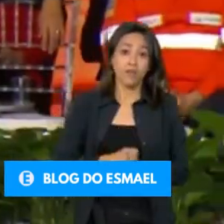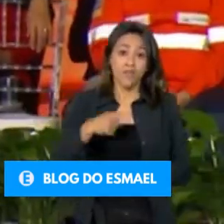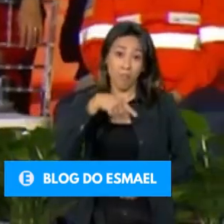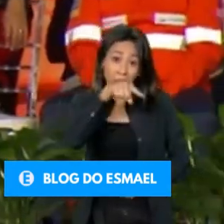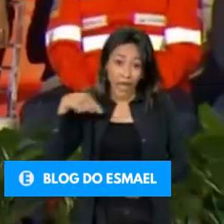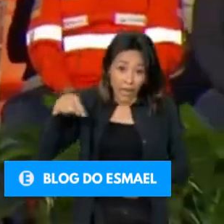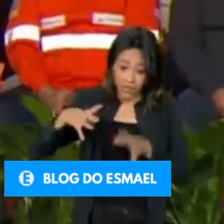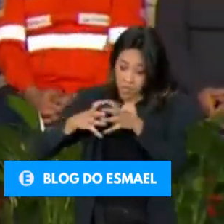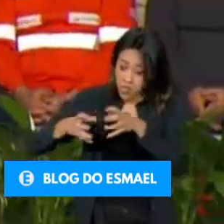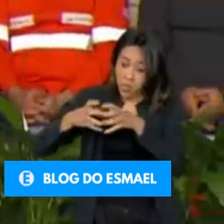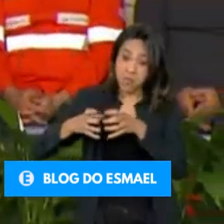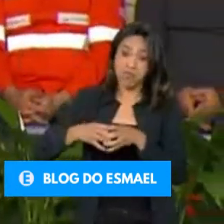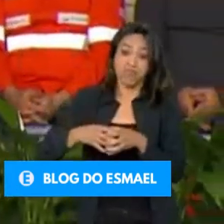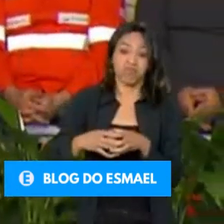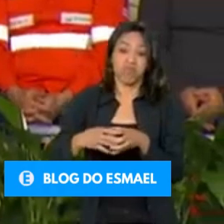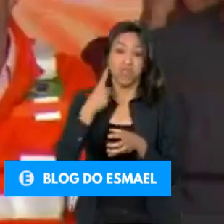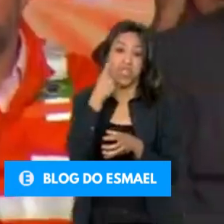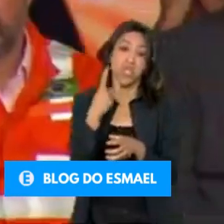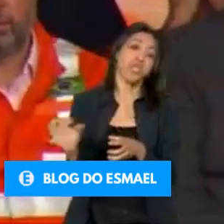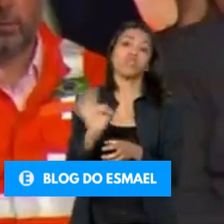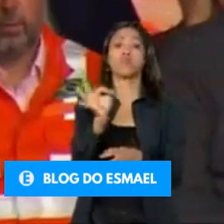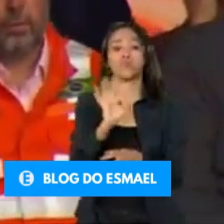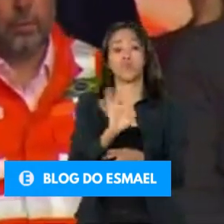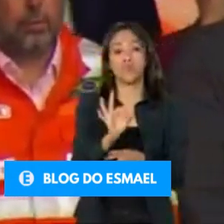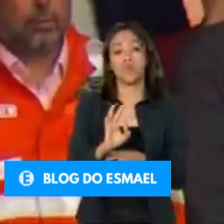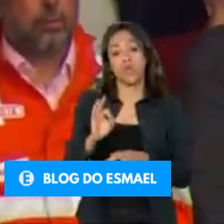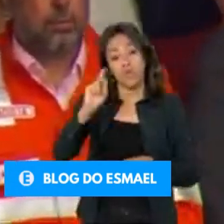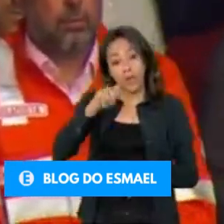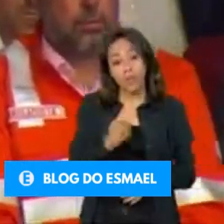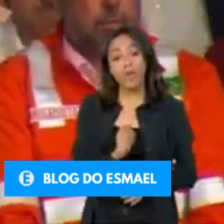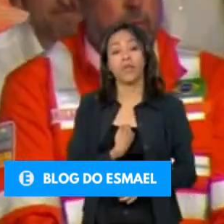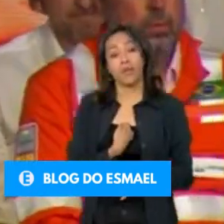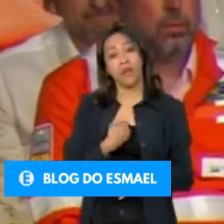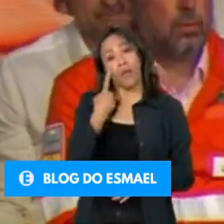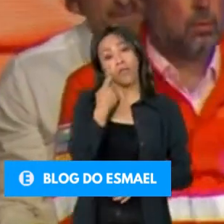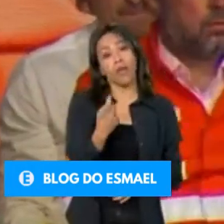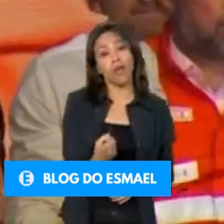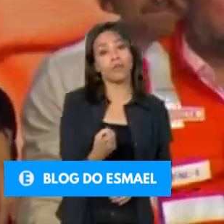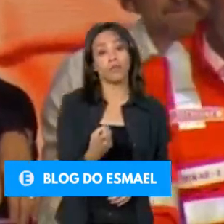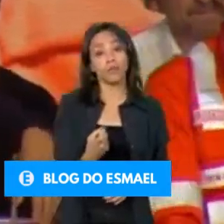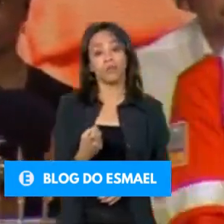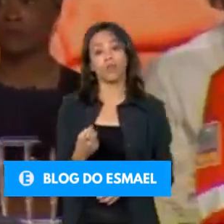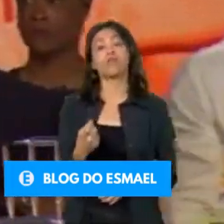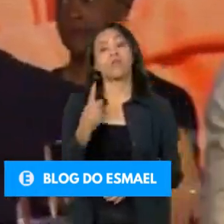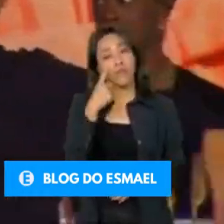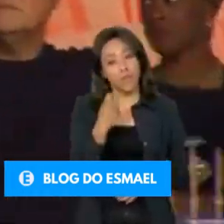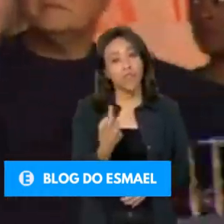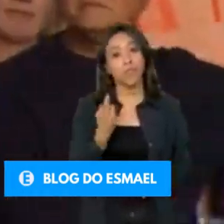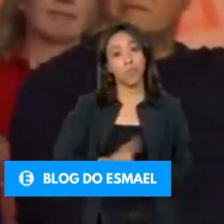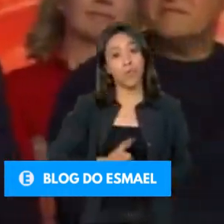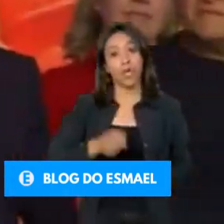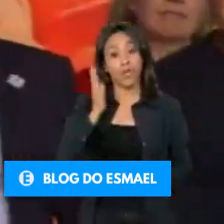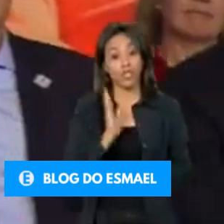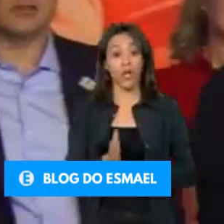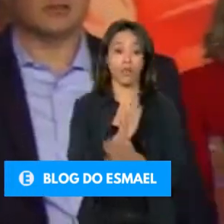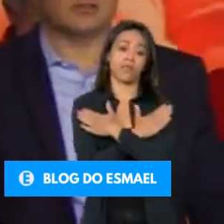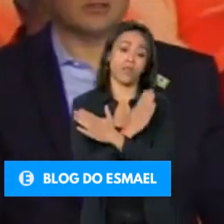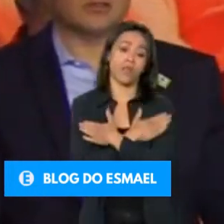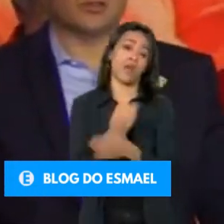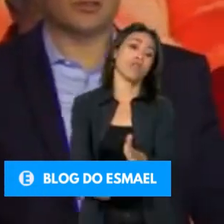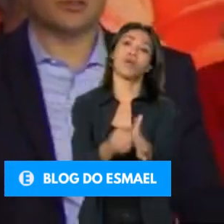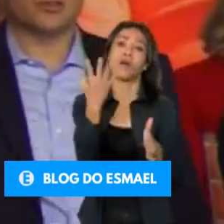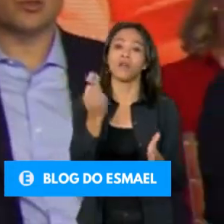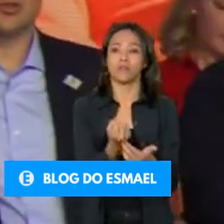nada, vocês são os números estatísticos. Pois para mim interessa. Para mim interessa porque já fiquei desempregado muitas